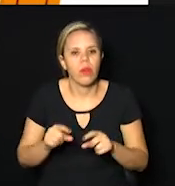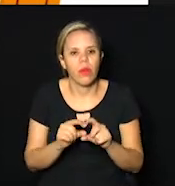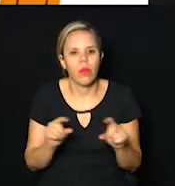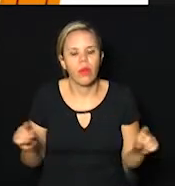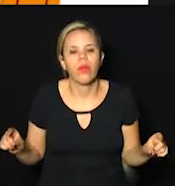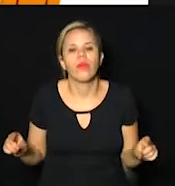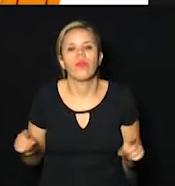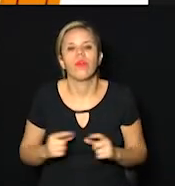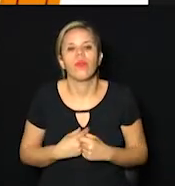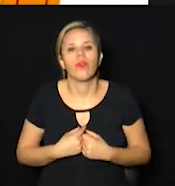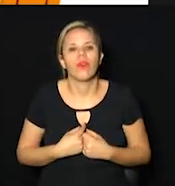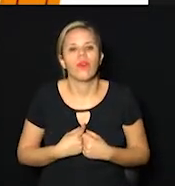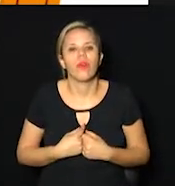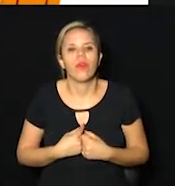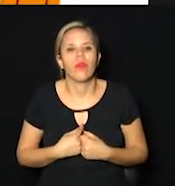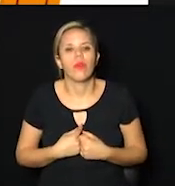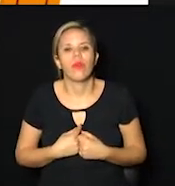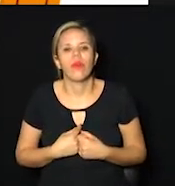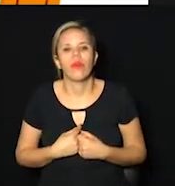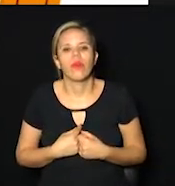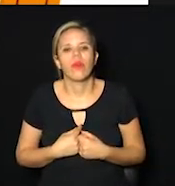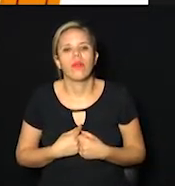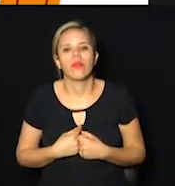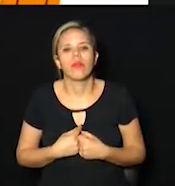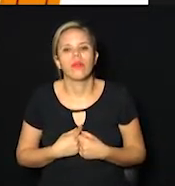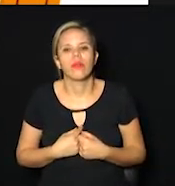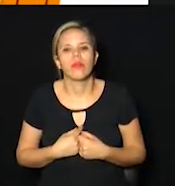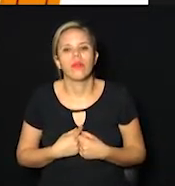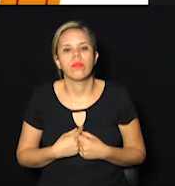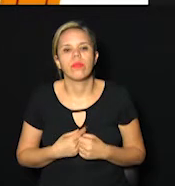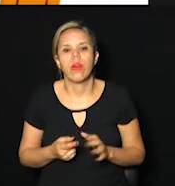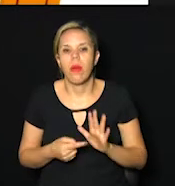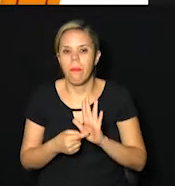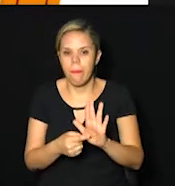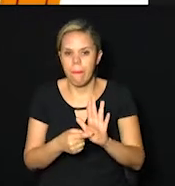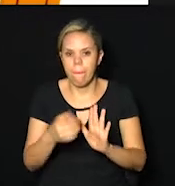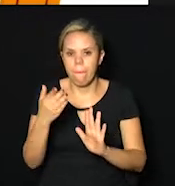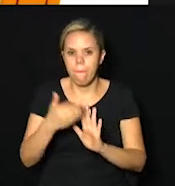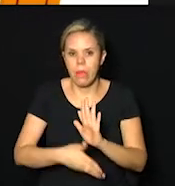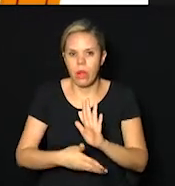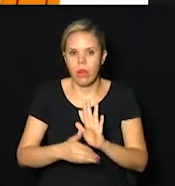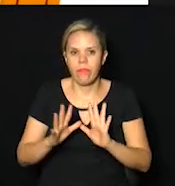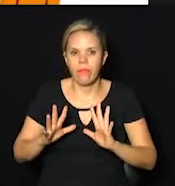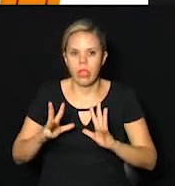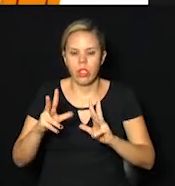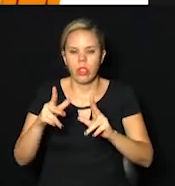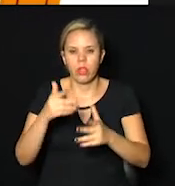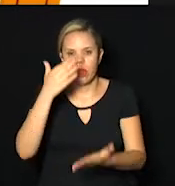a função do político é apresentar provas para que